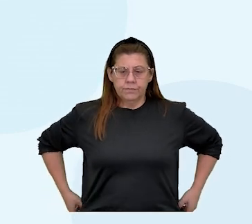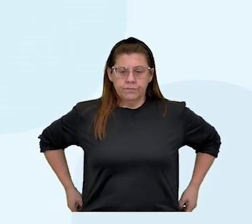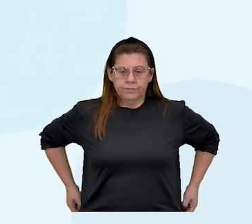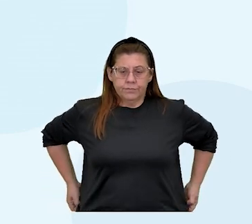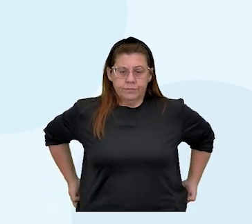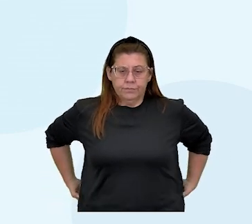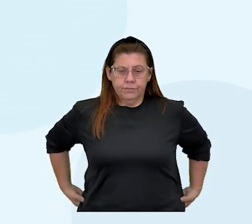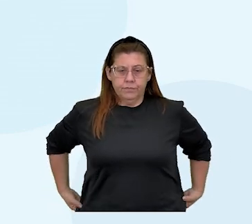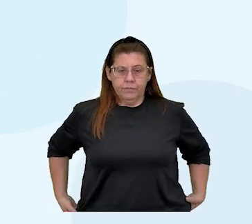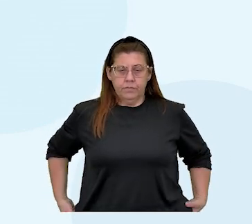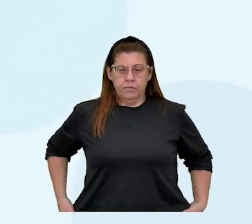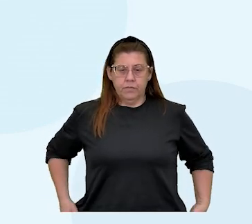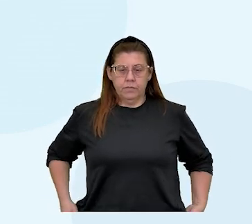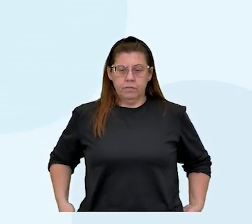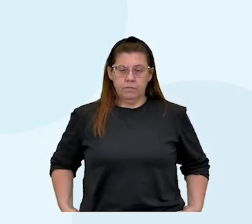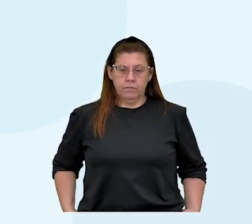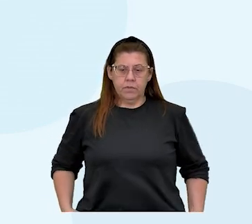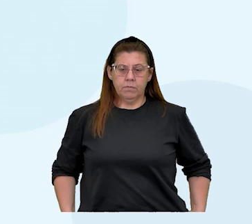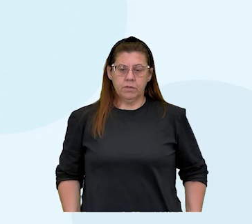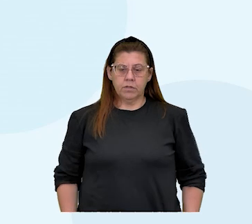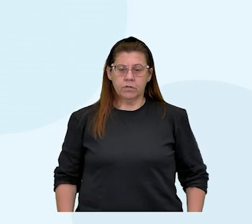and Portugal.